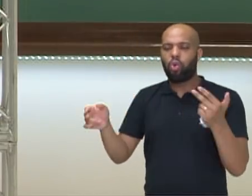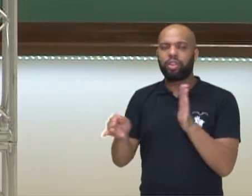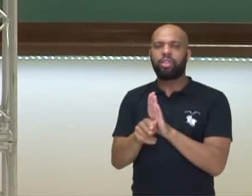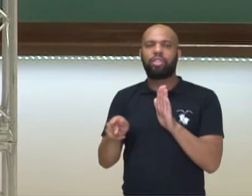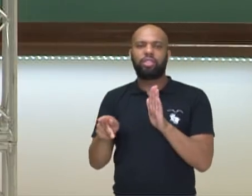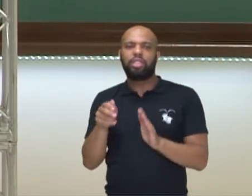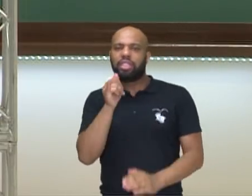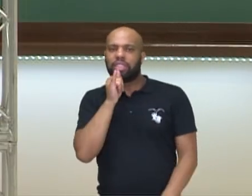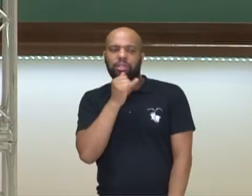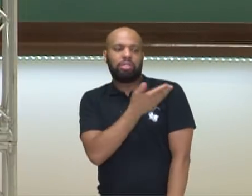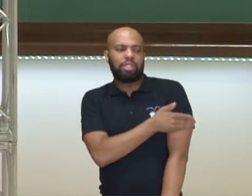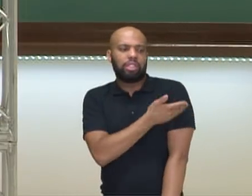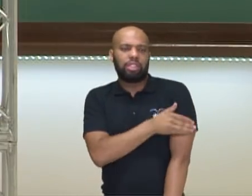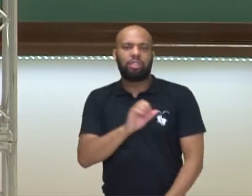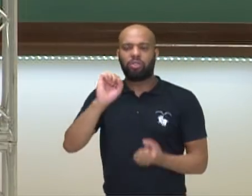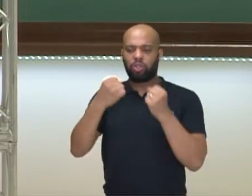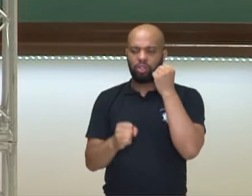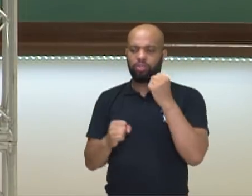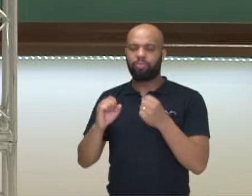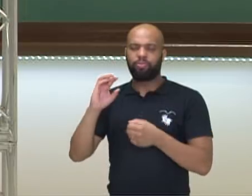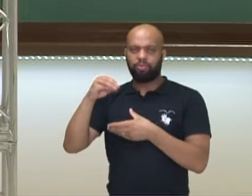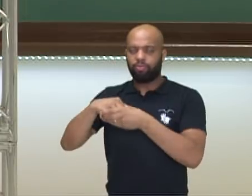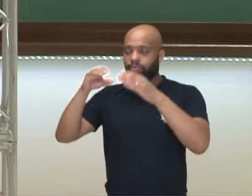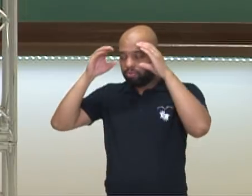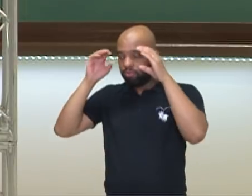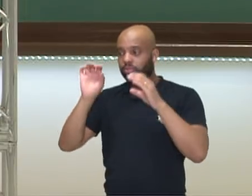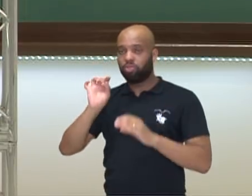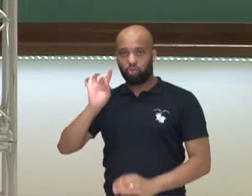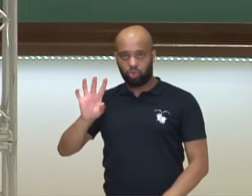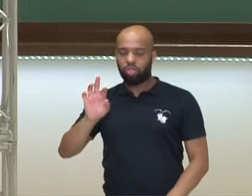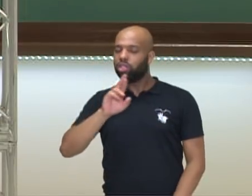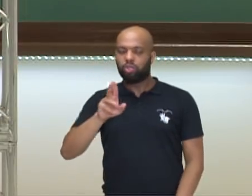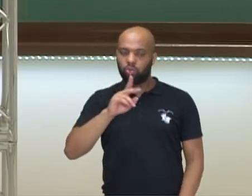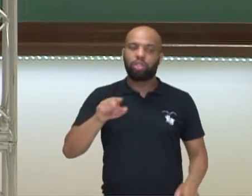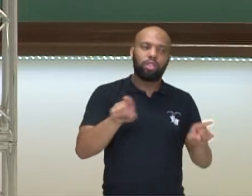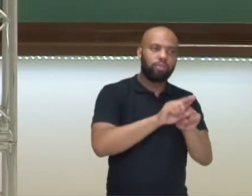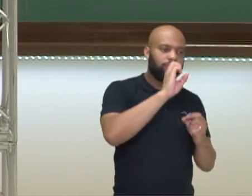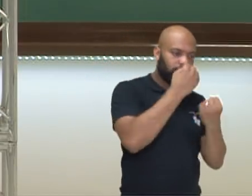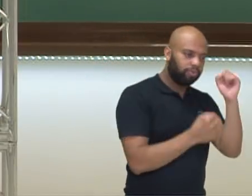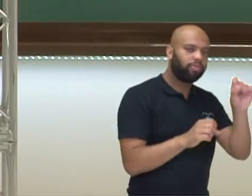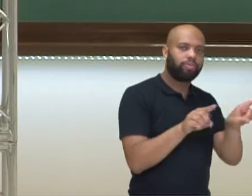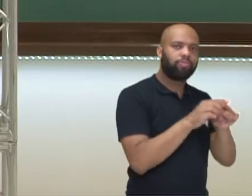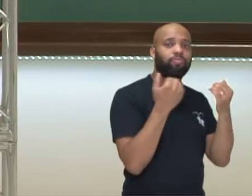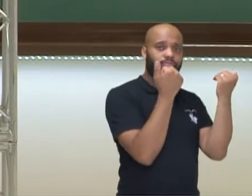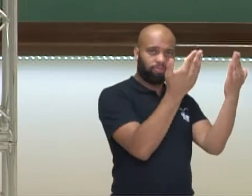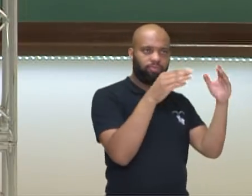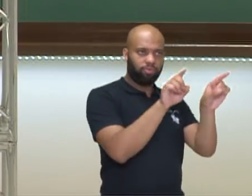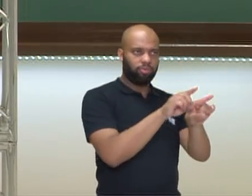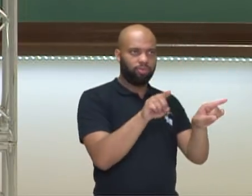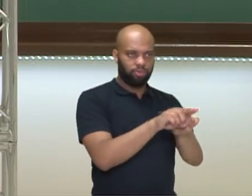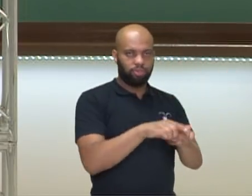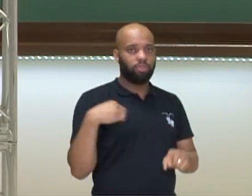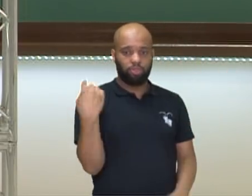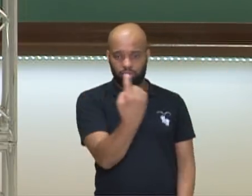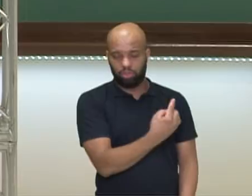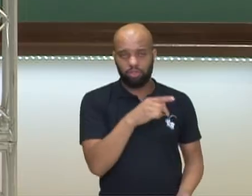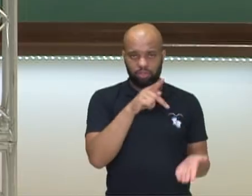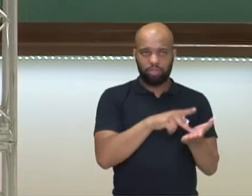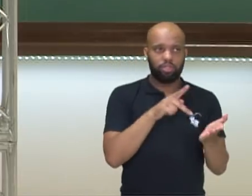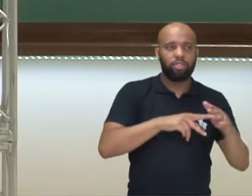físico dentro do ambiente de realidade virtual. Precisa fazer o exercício físico também na realidade nossa, né?